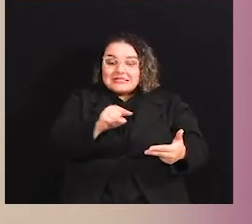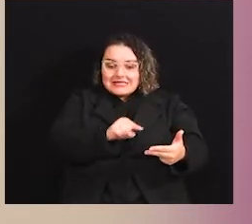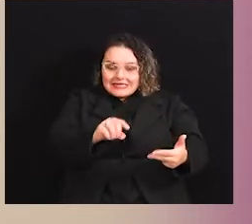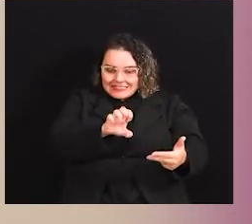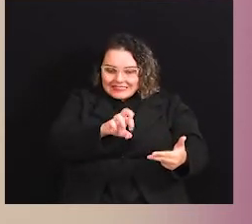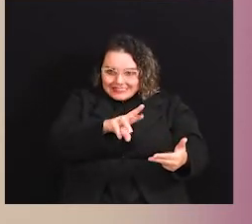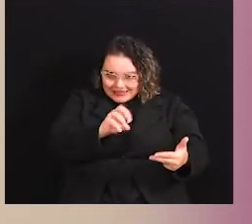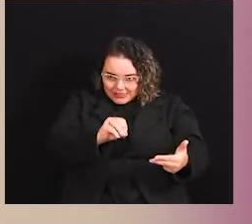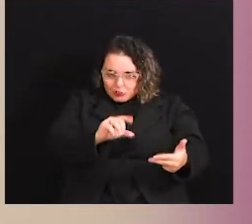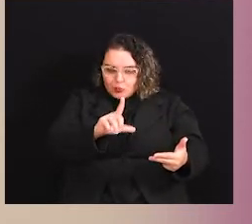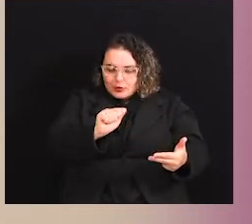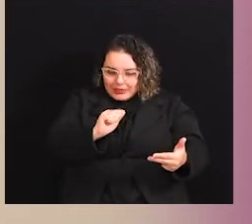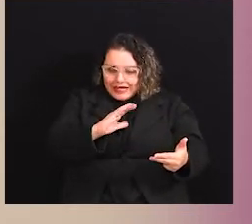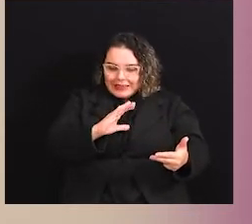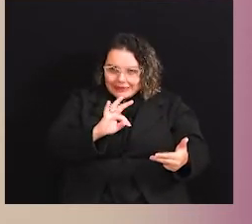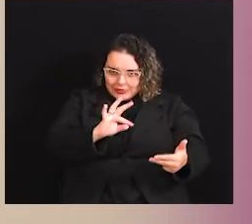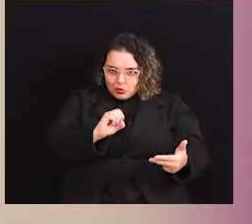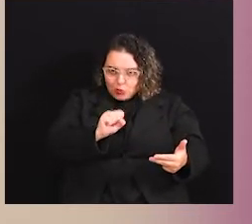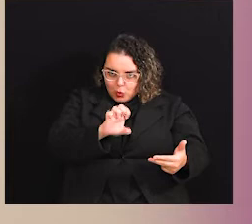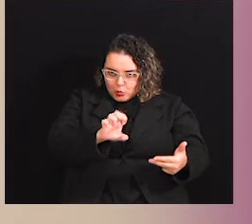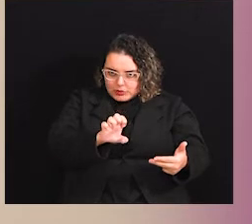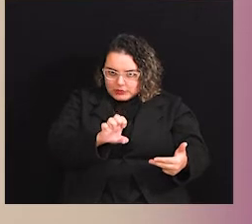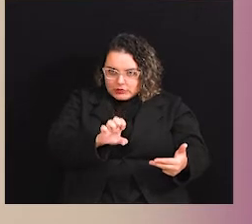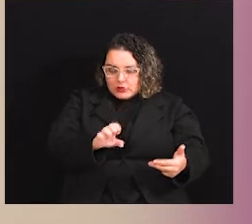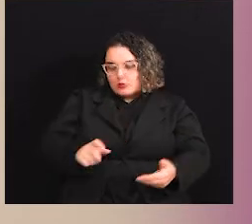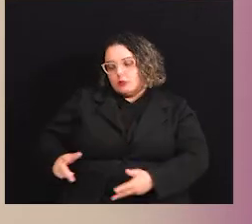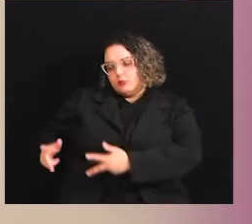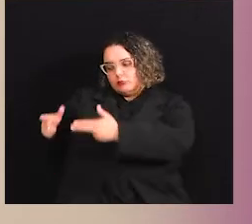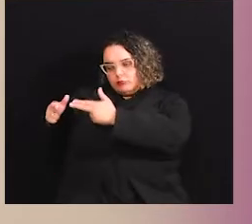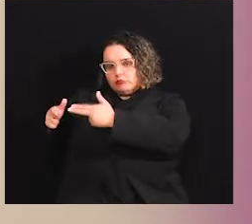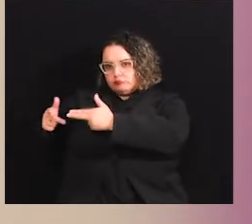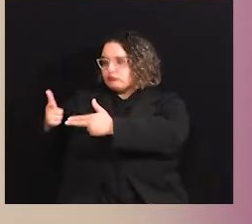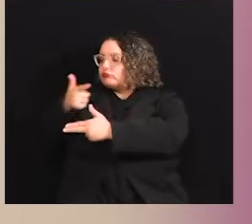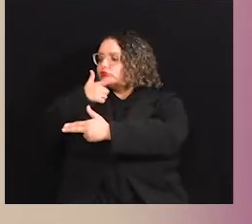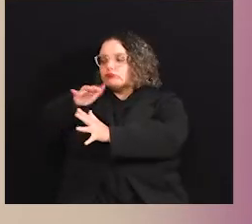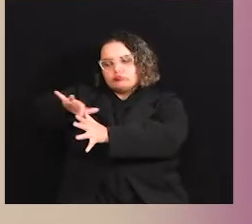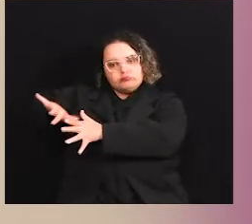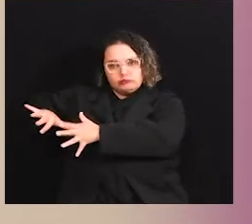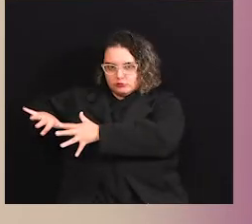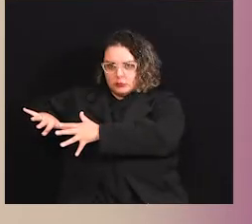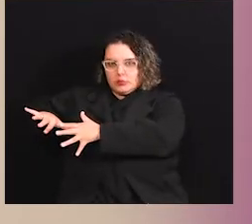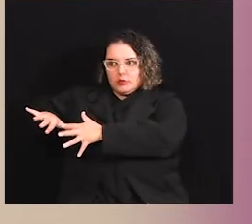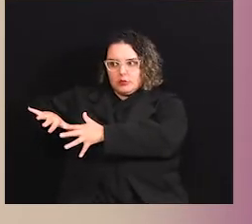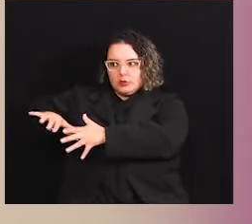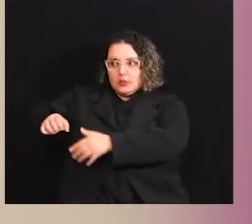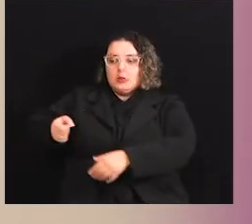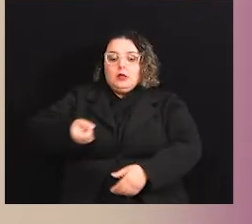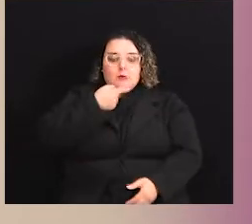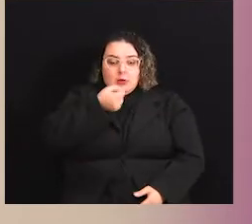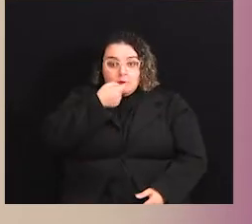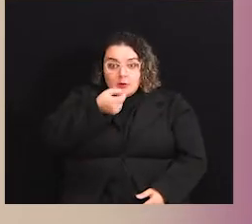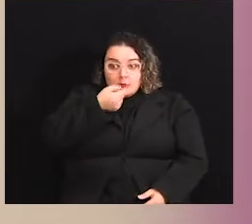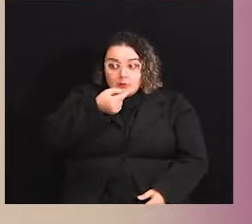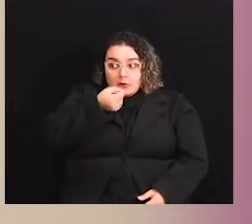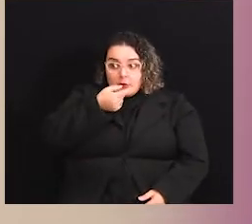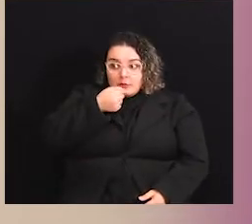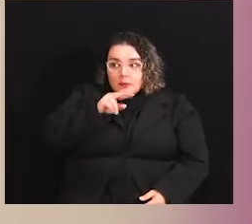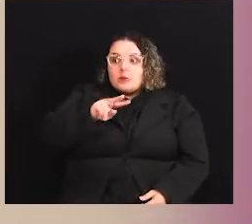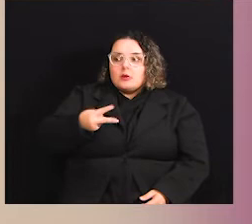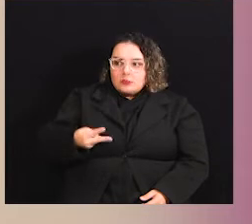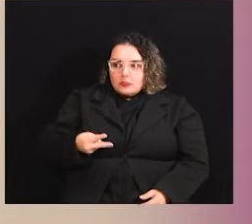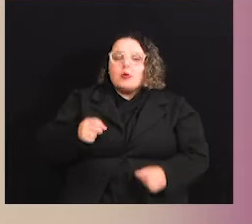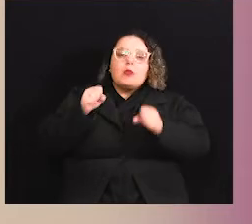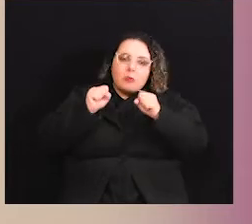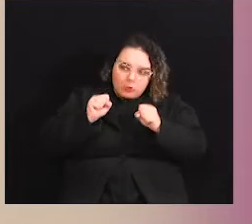eventual do comprimido. Mas se o comprimido tiver que ser utilizado várias vezes ao dia e mais do que um comprimido por vez,